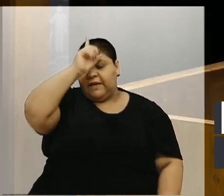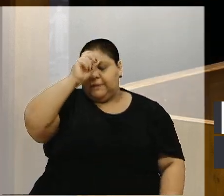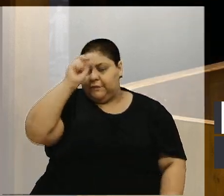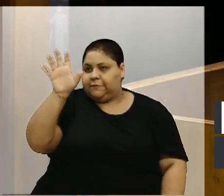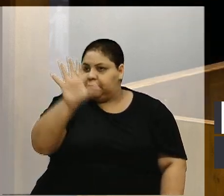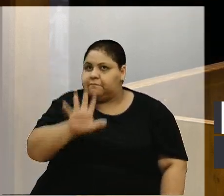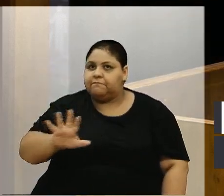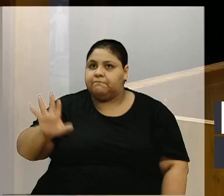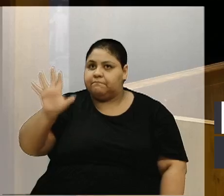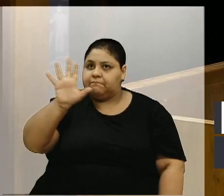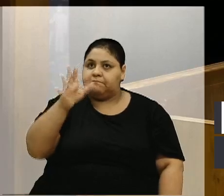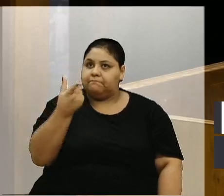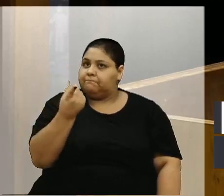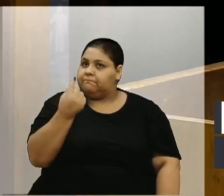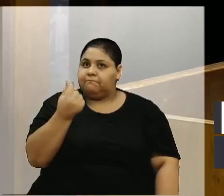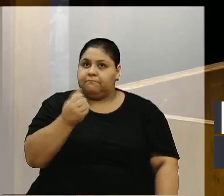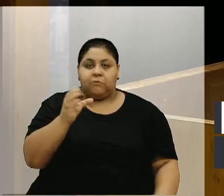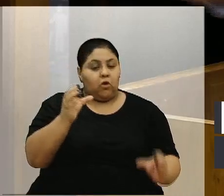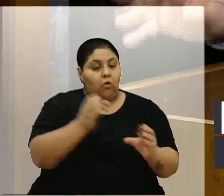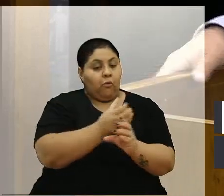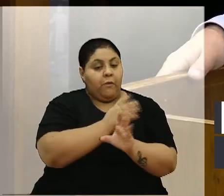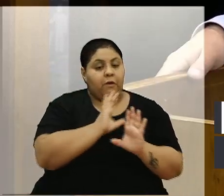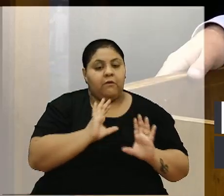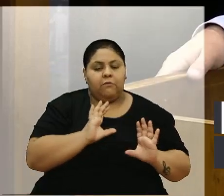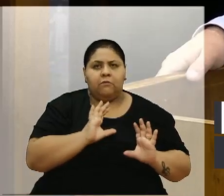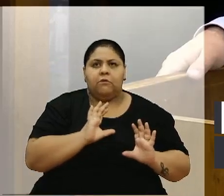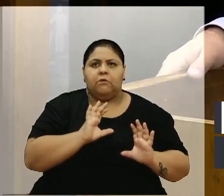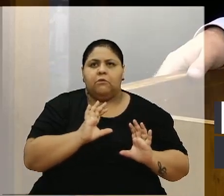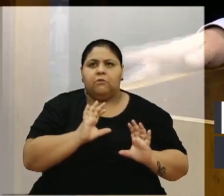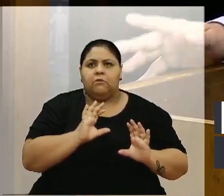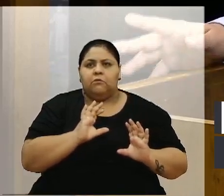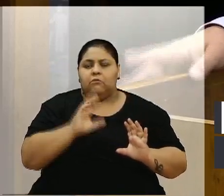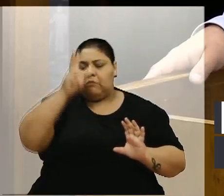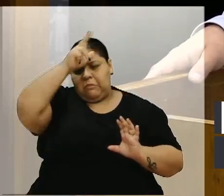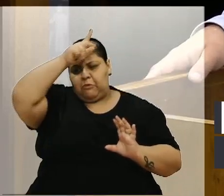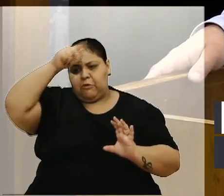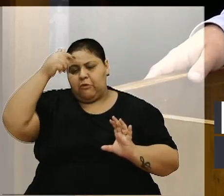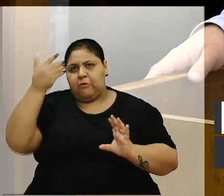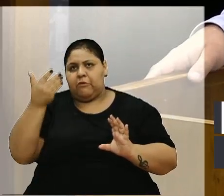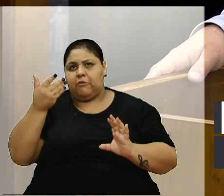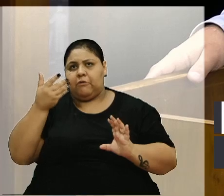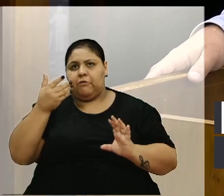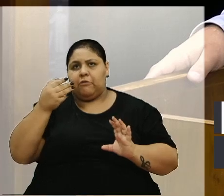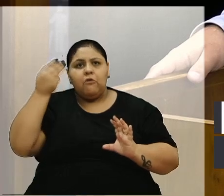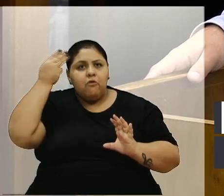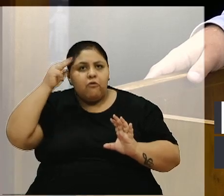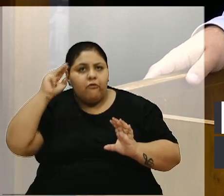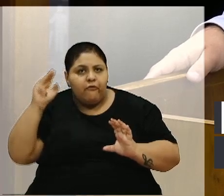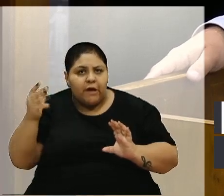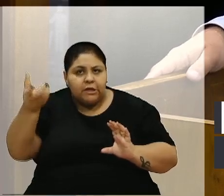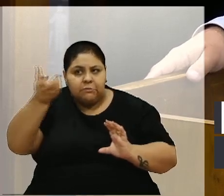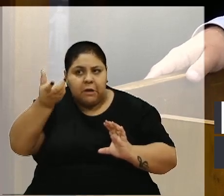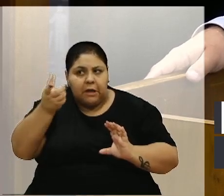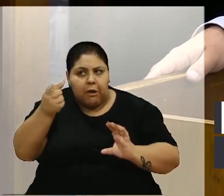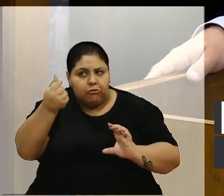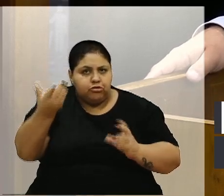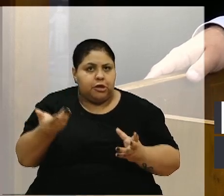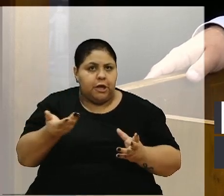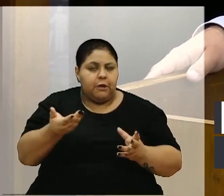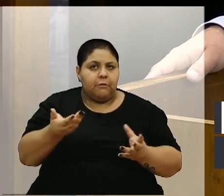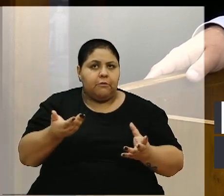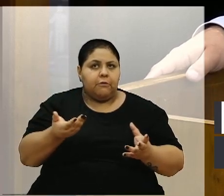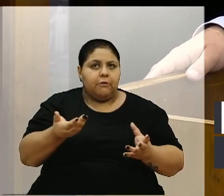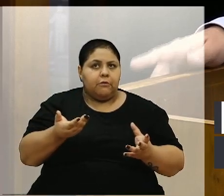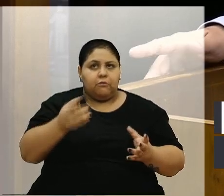Se esse valor não dá para o HG, o prefeito, o Fátima não quer esse recurso, Virvi, o